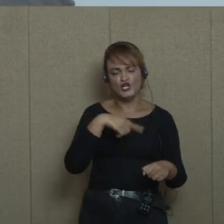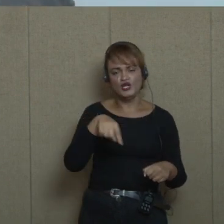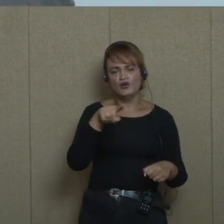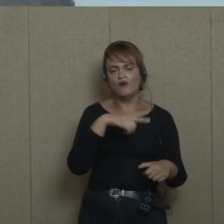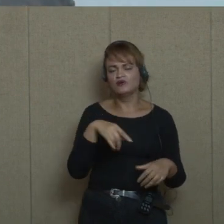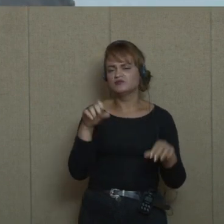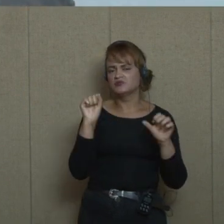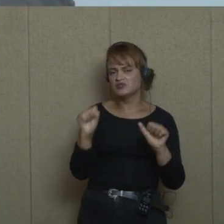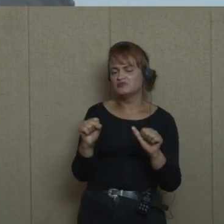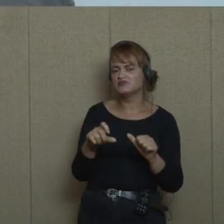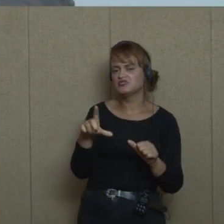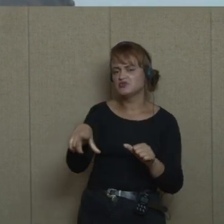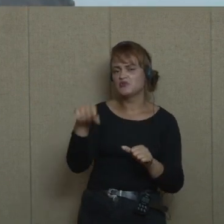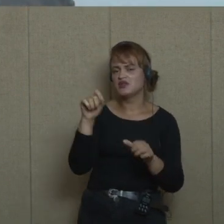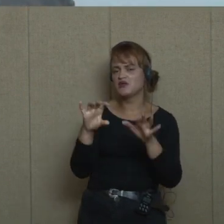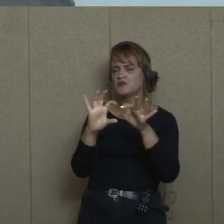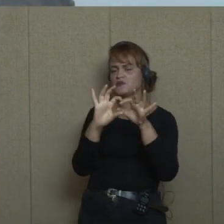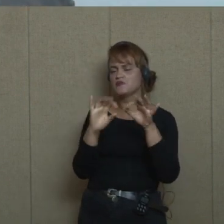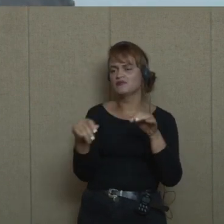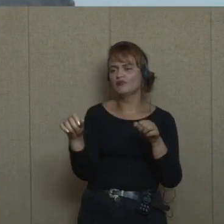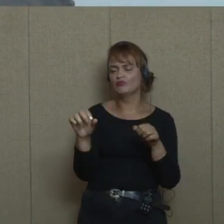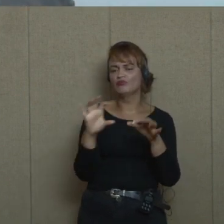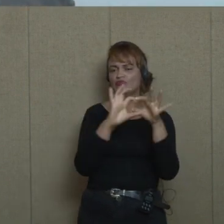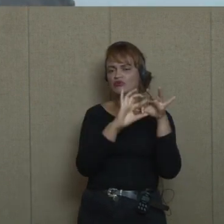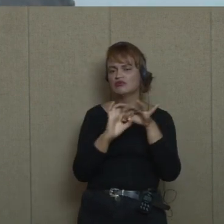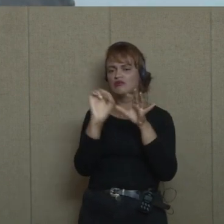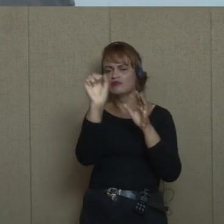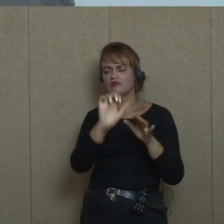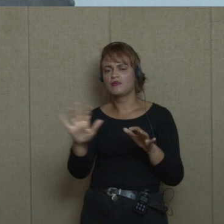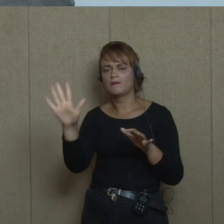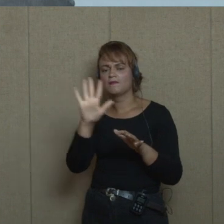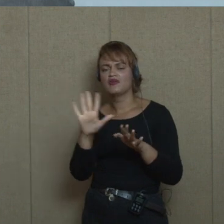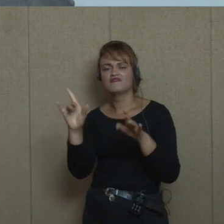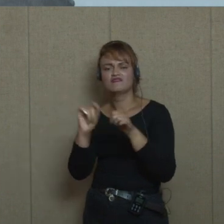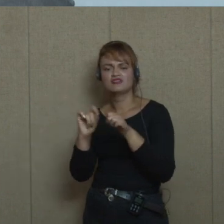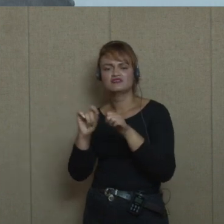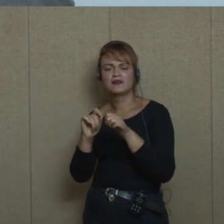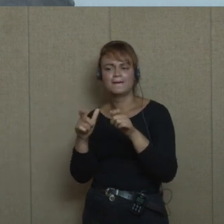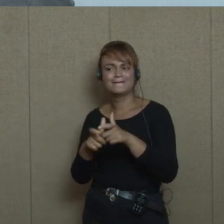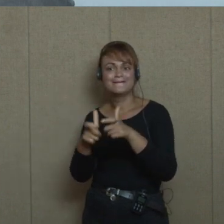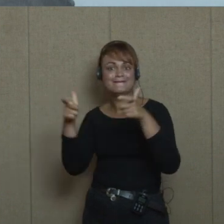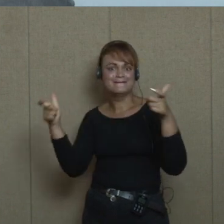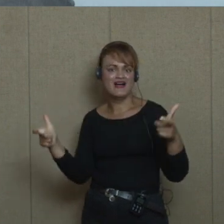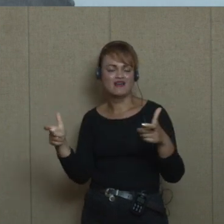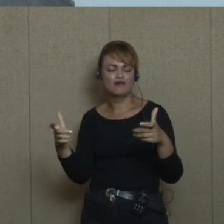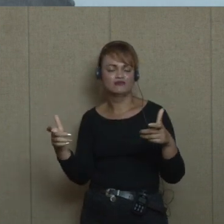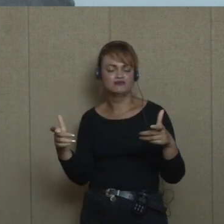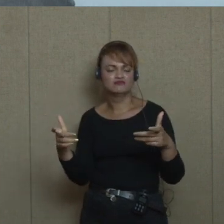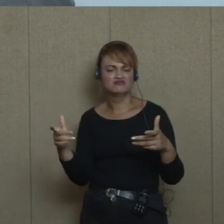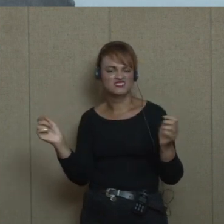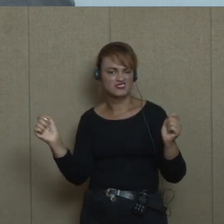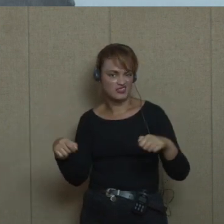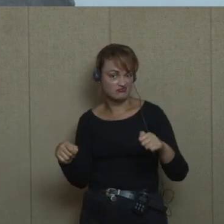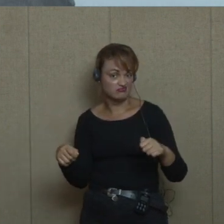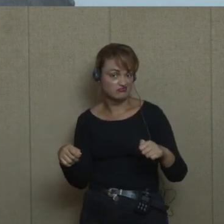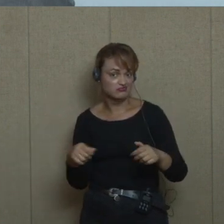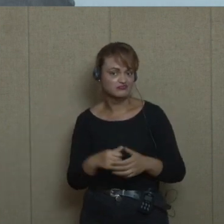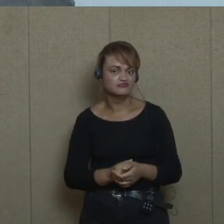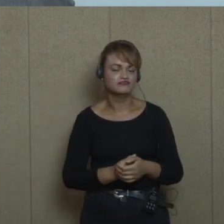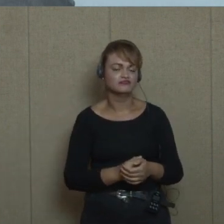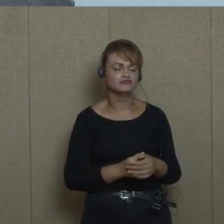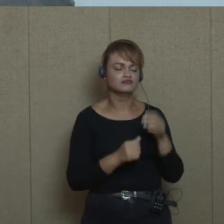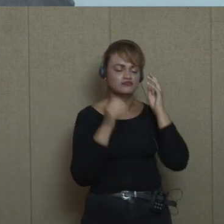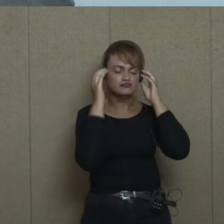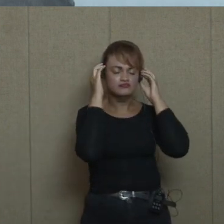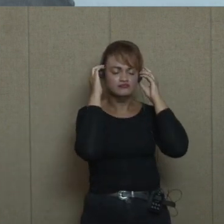de fazer a União Europeia mais do que já temos hoje, do que já somos hoje?